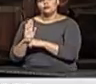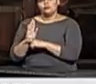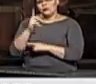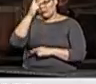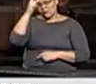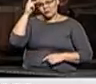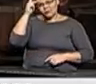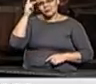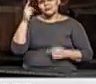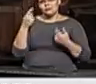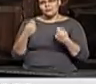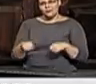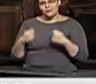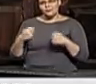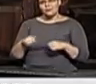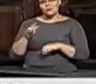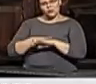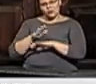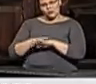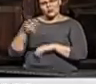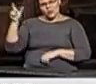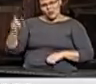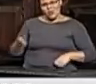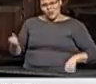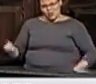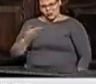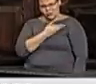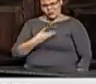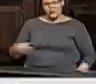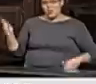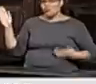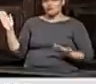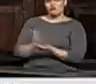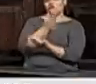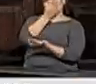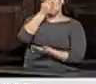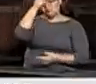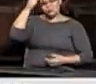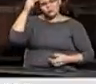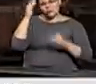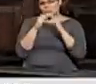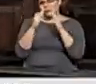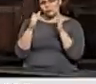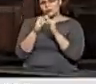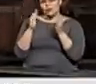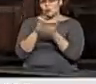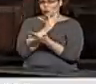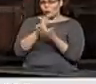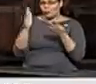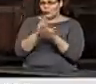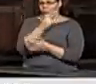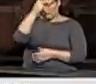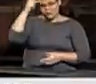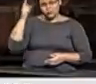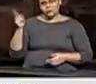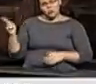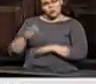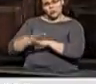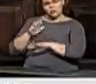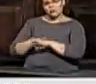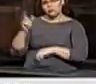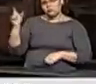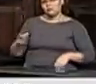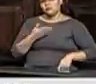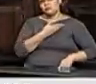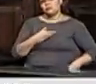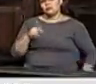moradores, que em alguns casos foi ele mesmo que desalojou. Foi o Pezão que desalojou algumas pessoas. O